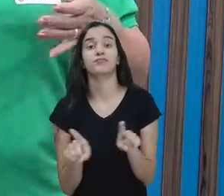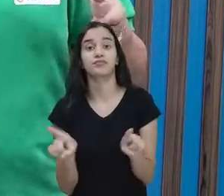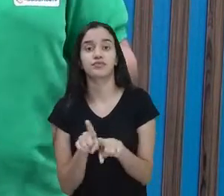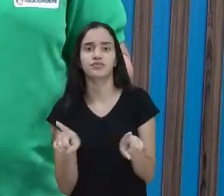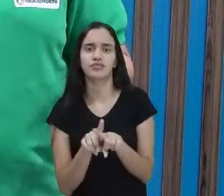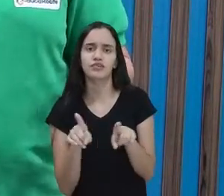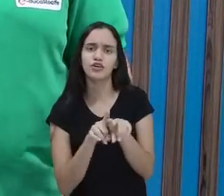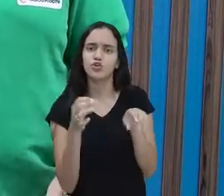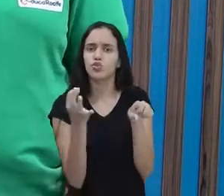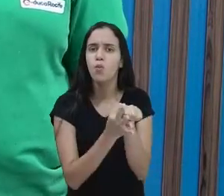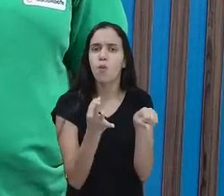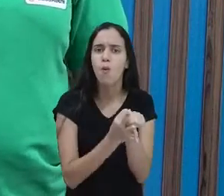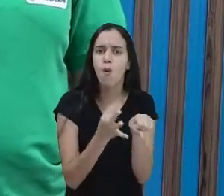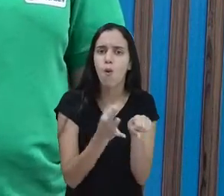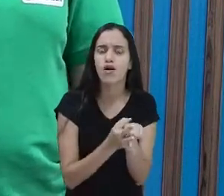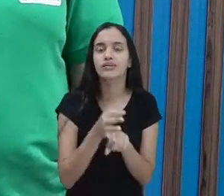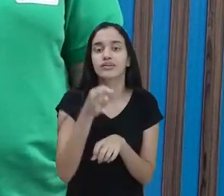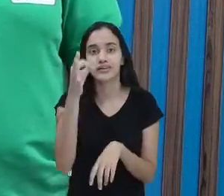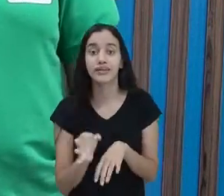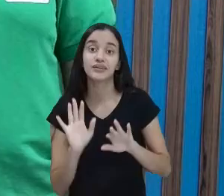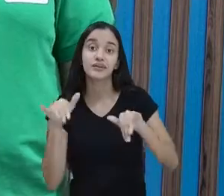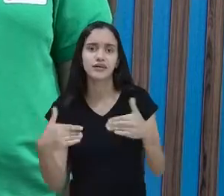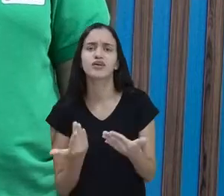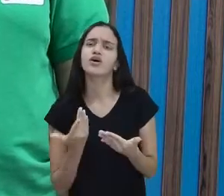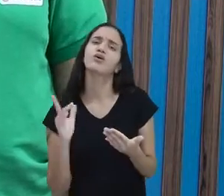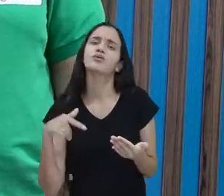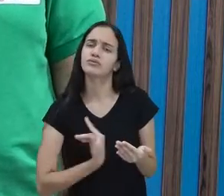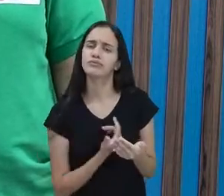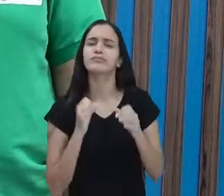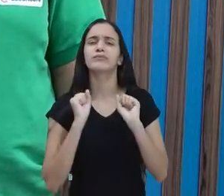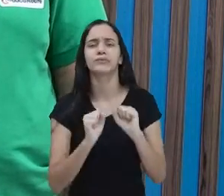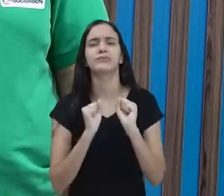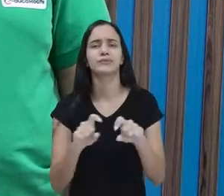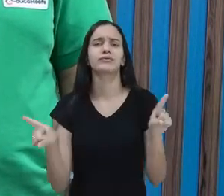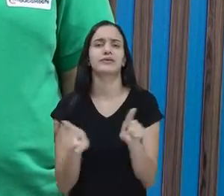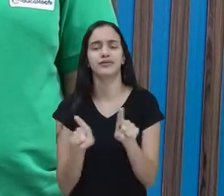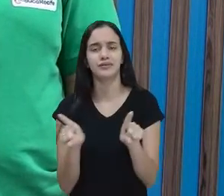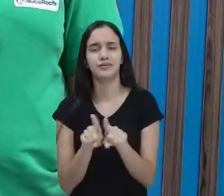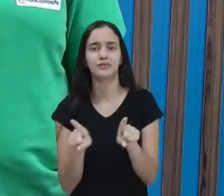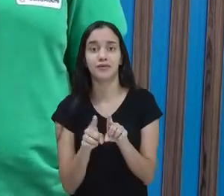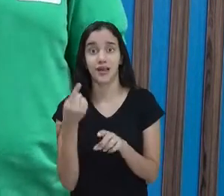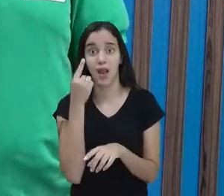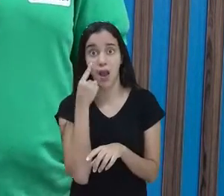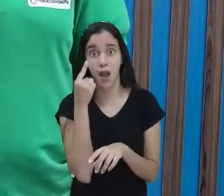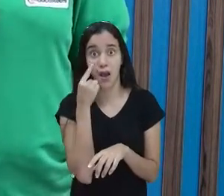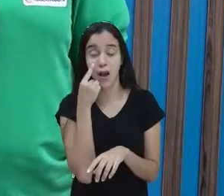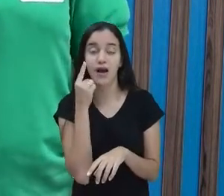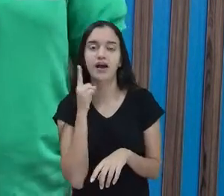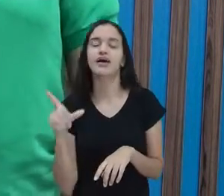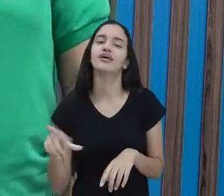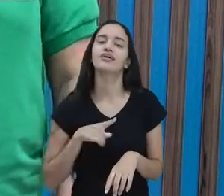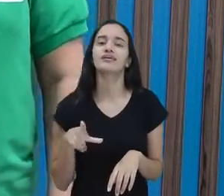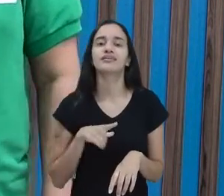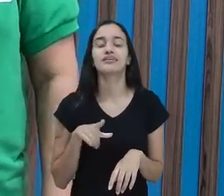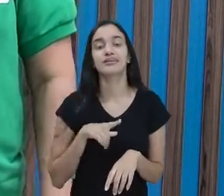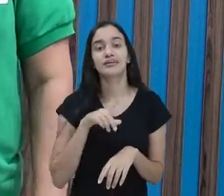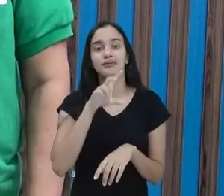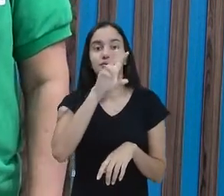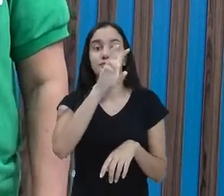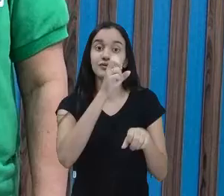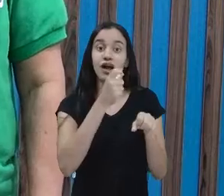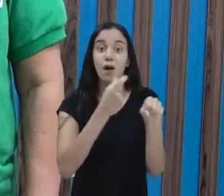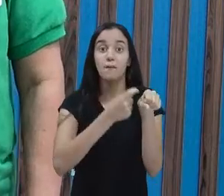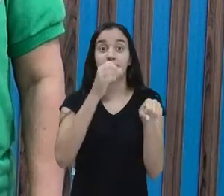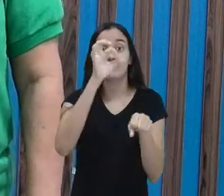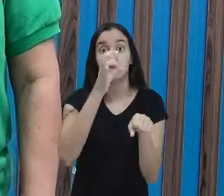todo de moeda, né? Então, a gente pode fazer também todo de moeda. Olha, aí eu tenho 5 moedas,